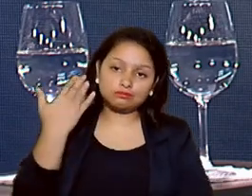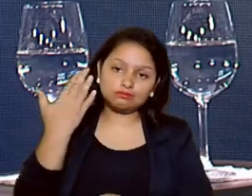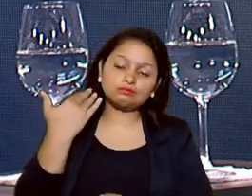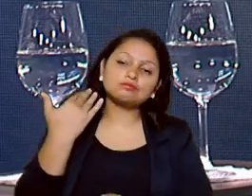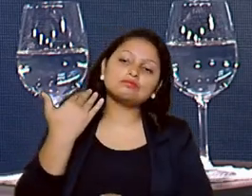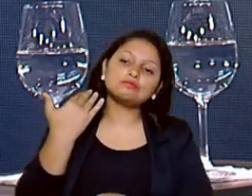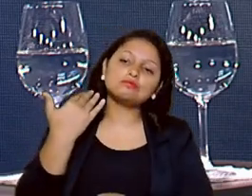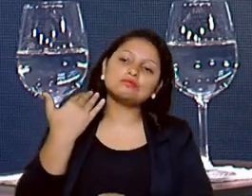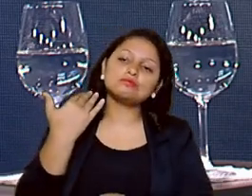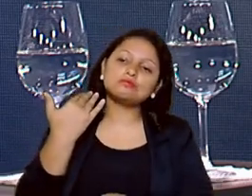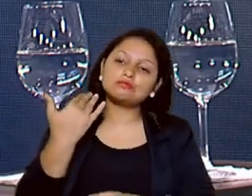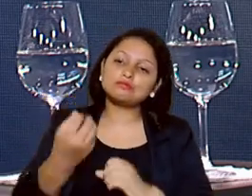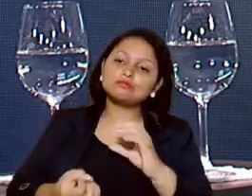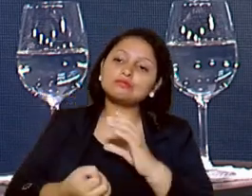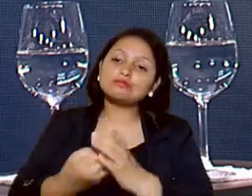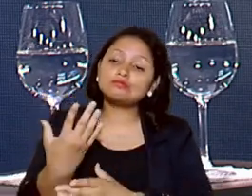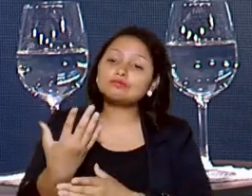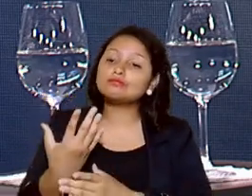fintech